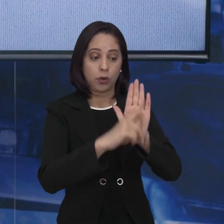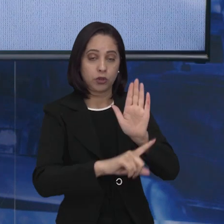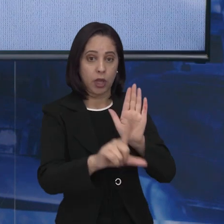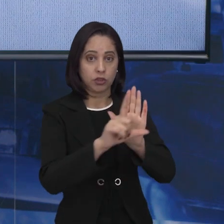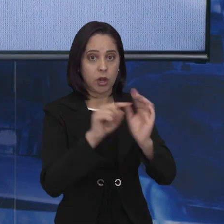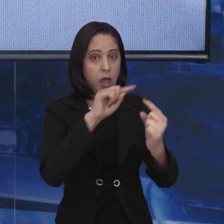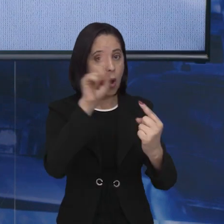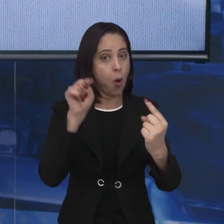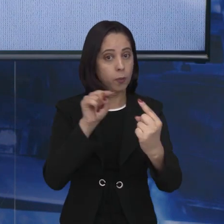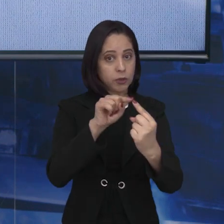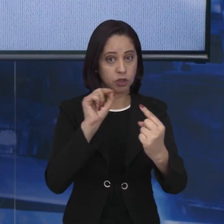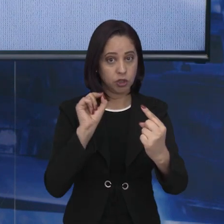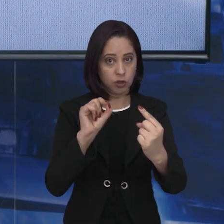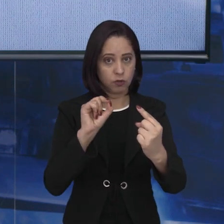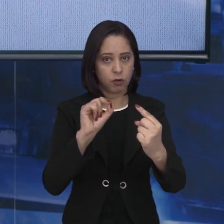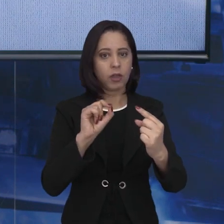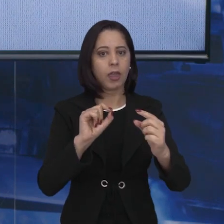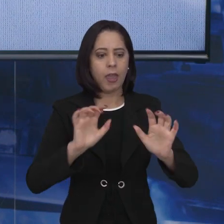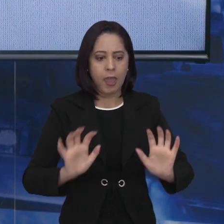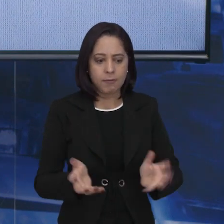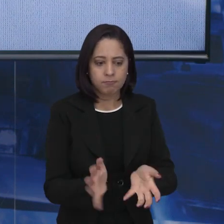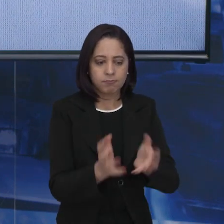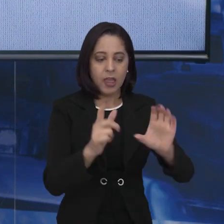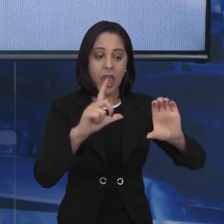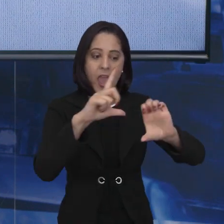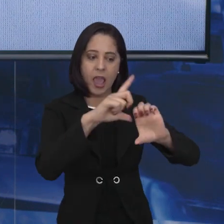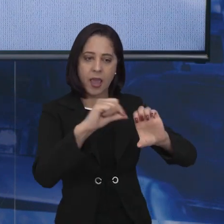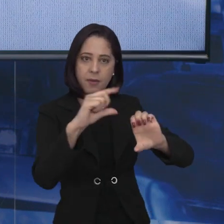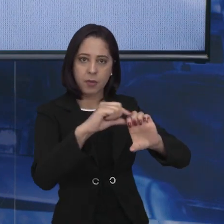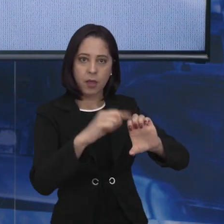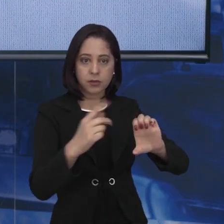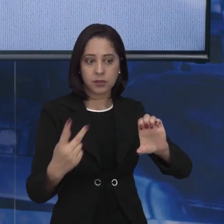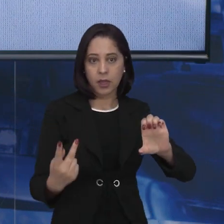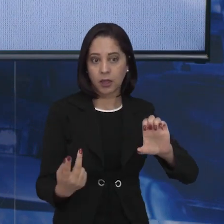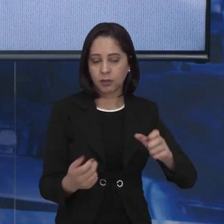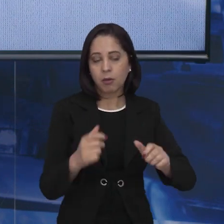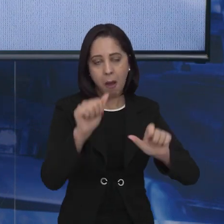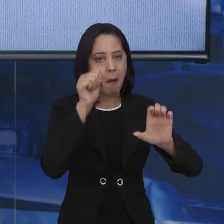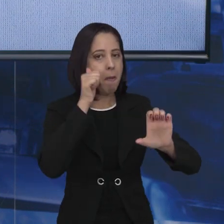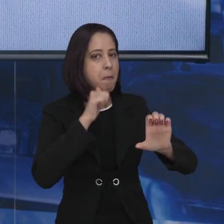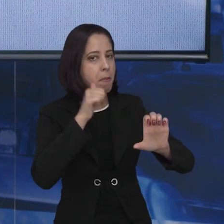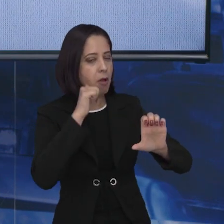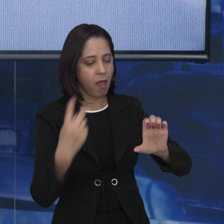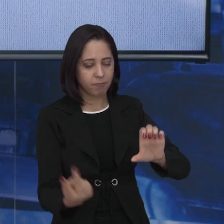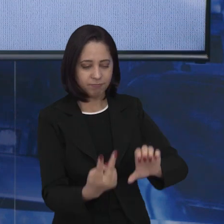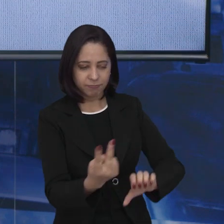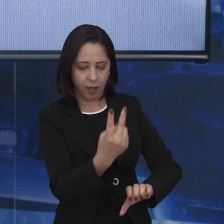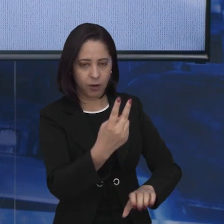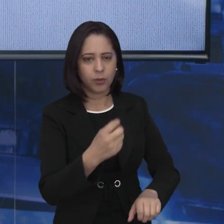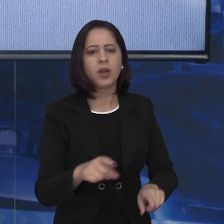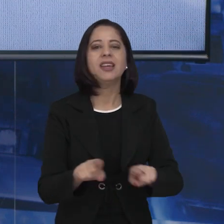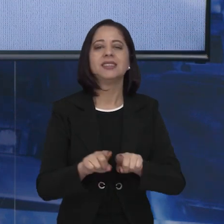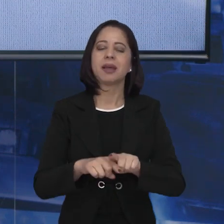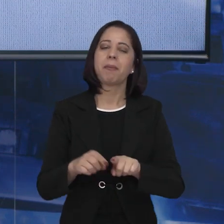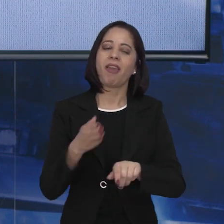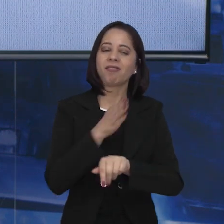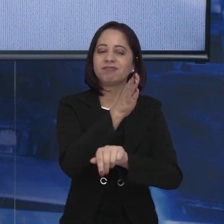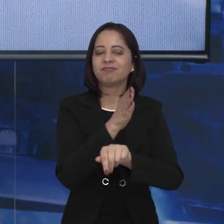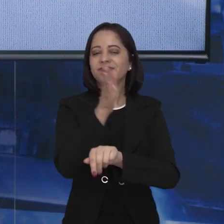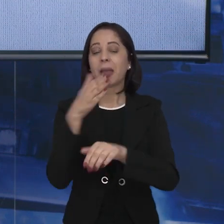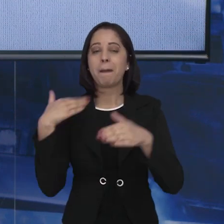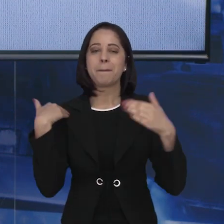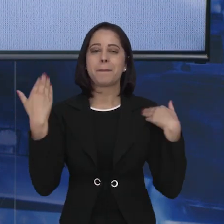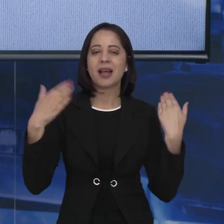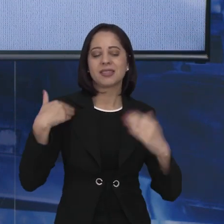projeto de lei que prevê a implementação do Programa Municipal de Incentivo e Valorização do Empreendedorismo Feminino e, claro, aquele